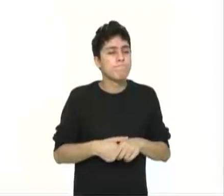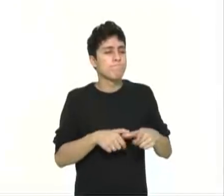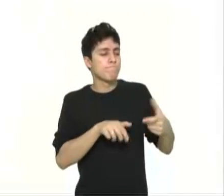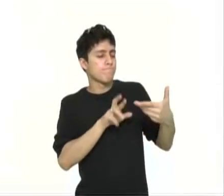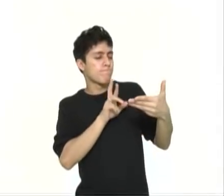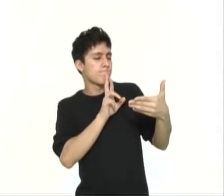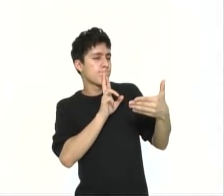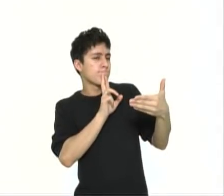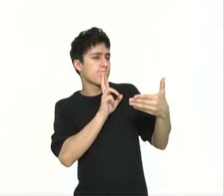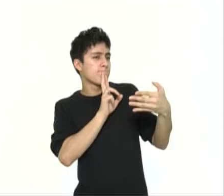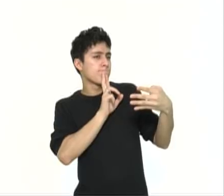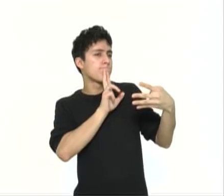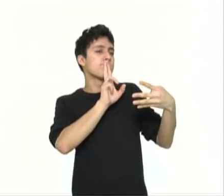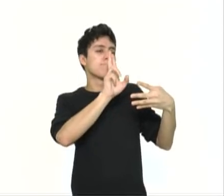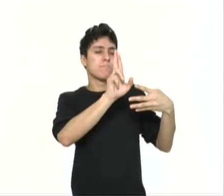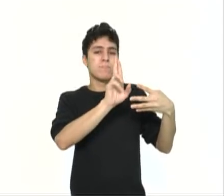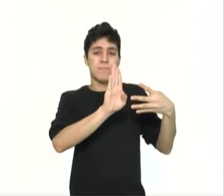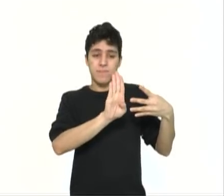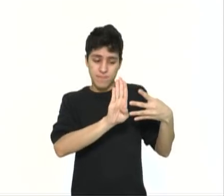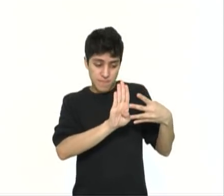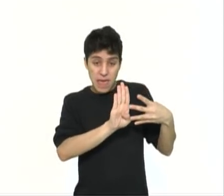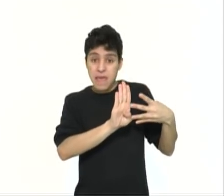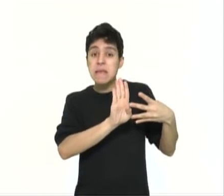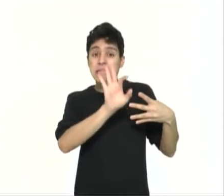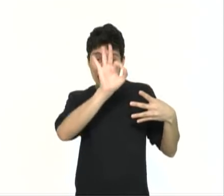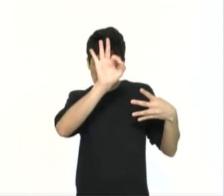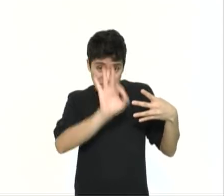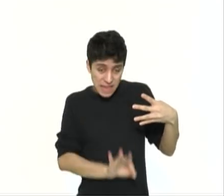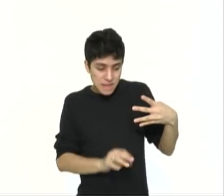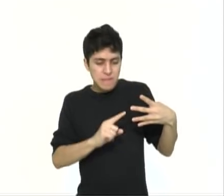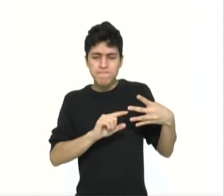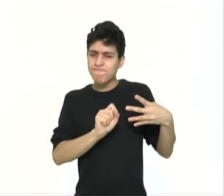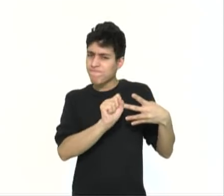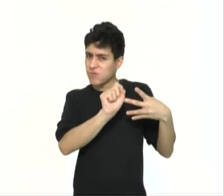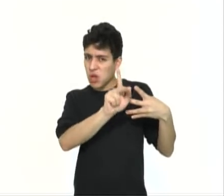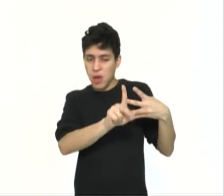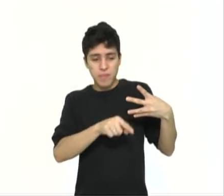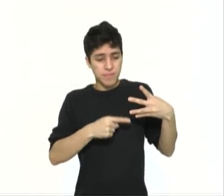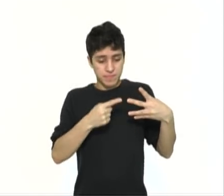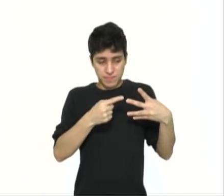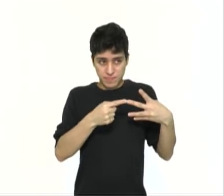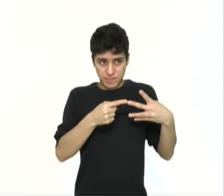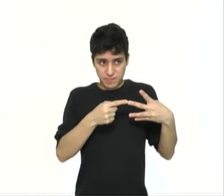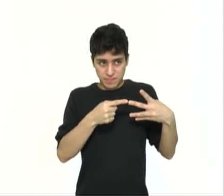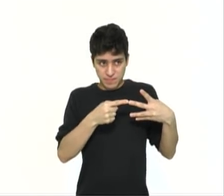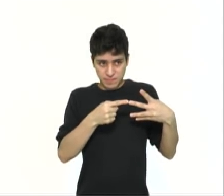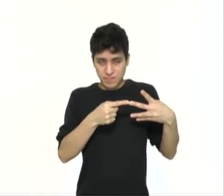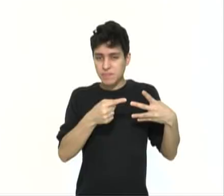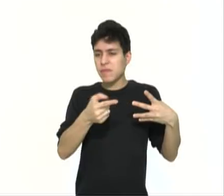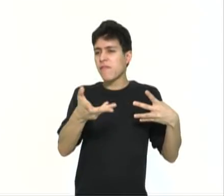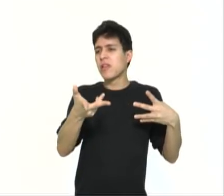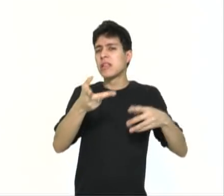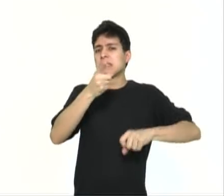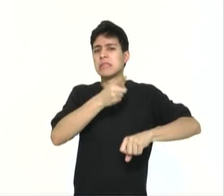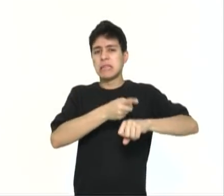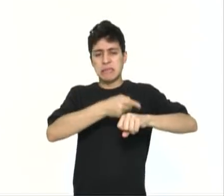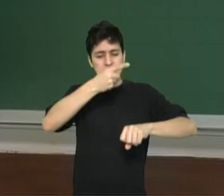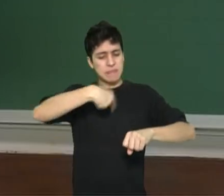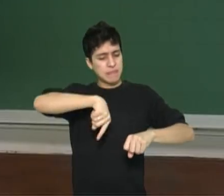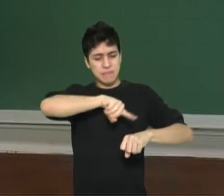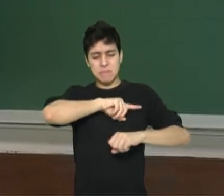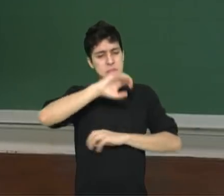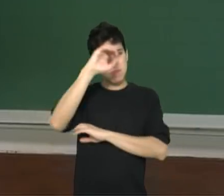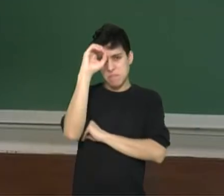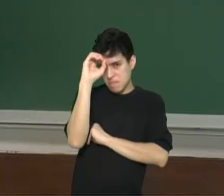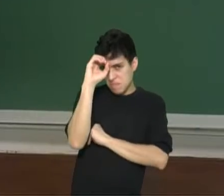era a alternativa B, tá? Por quê? Velocidade instantânea dele, a gente não sabe. Em